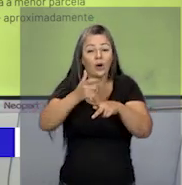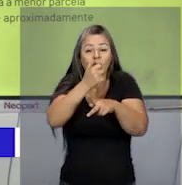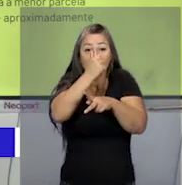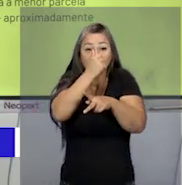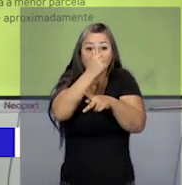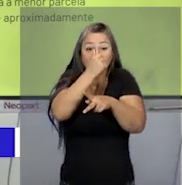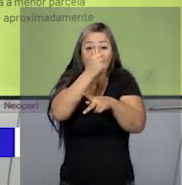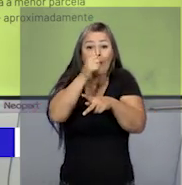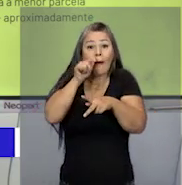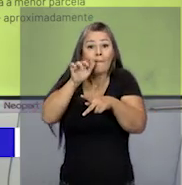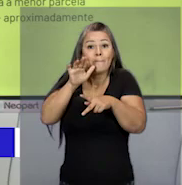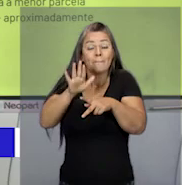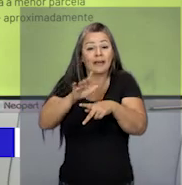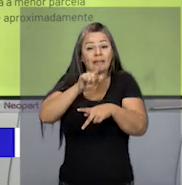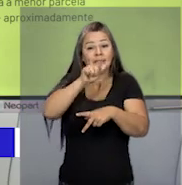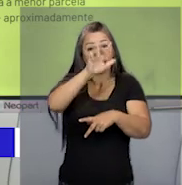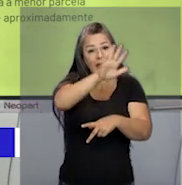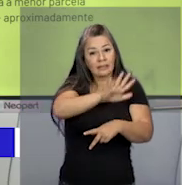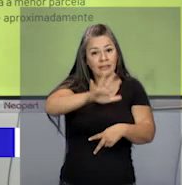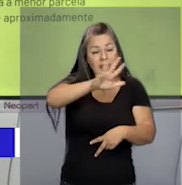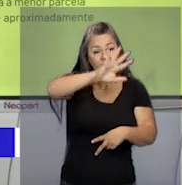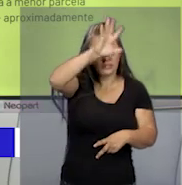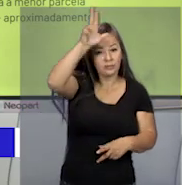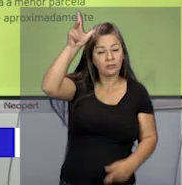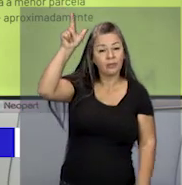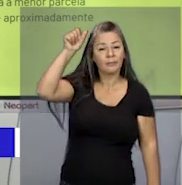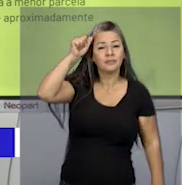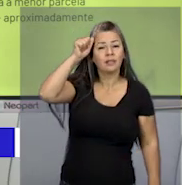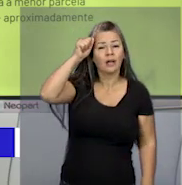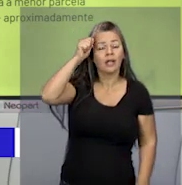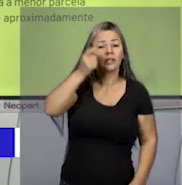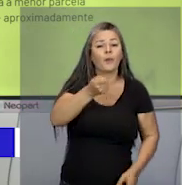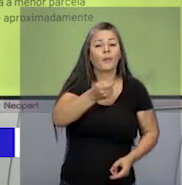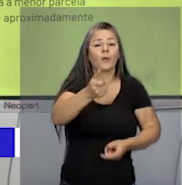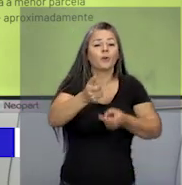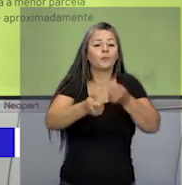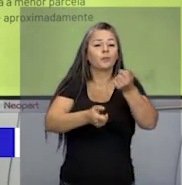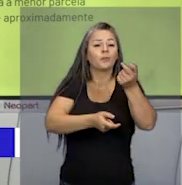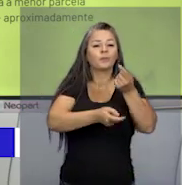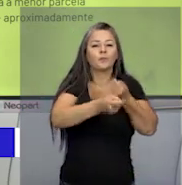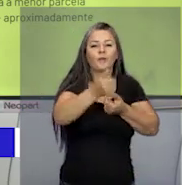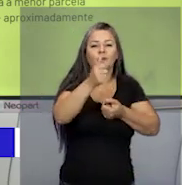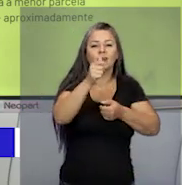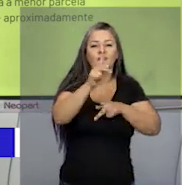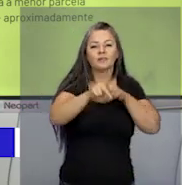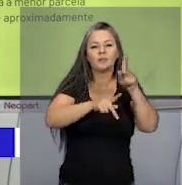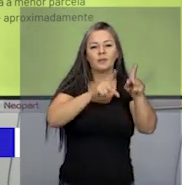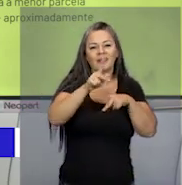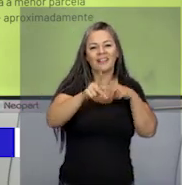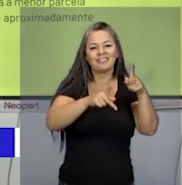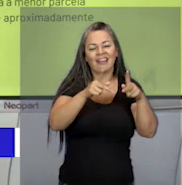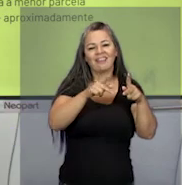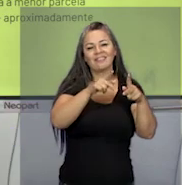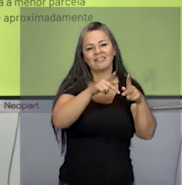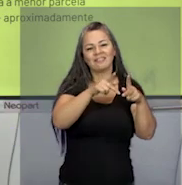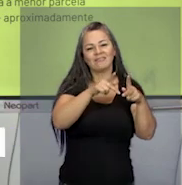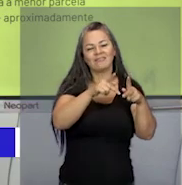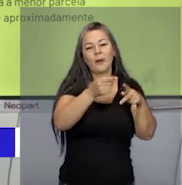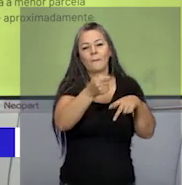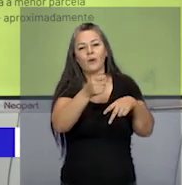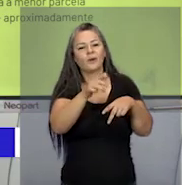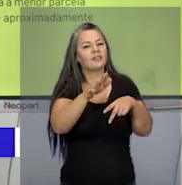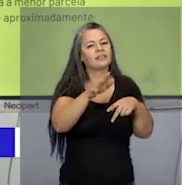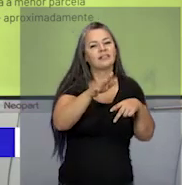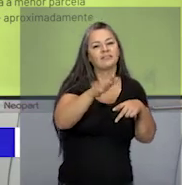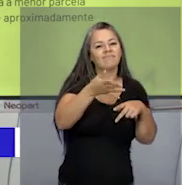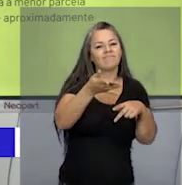povoado, né? Então, essa região, você tem algumas cidades que se destacam, nessa região,